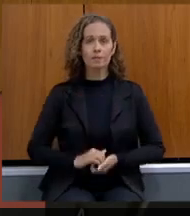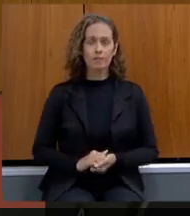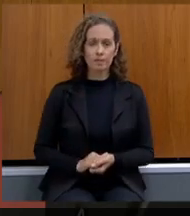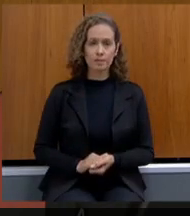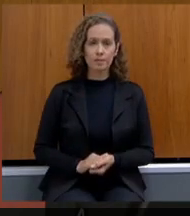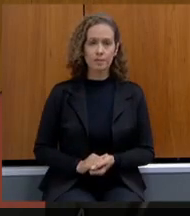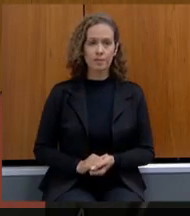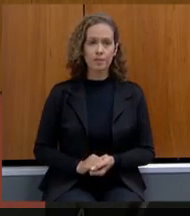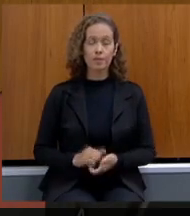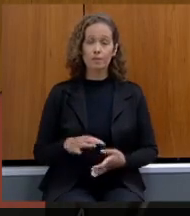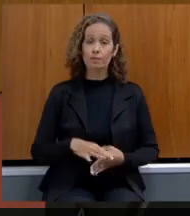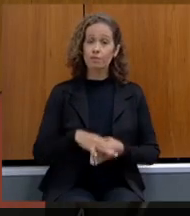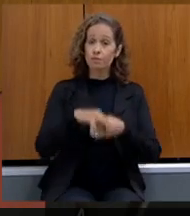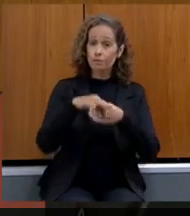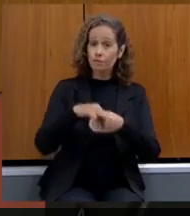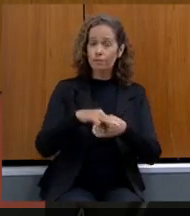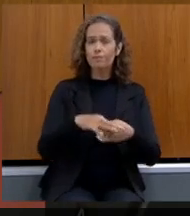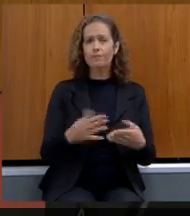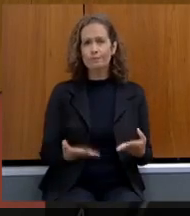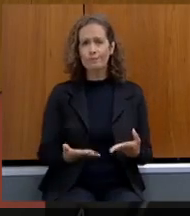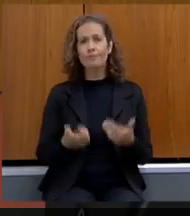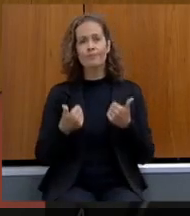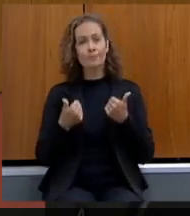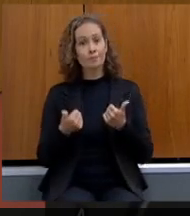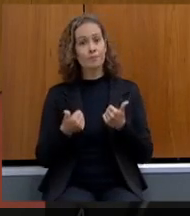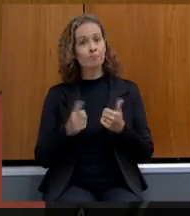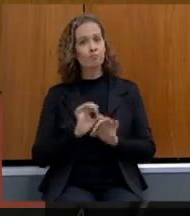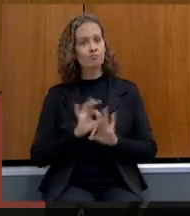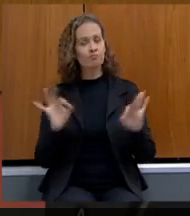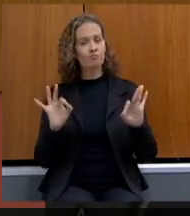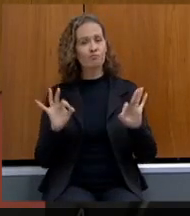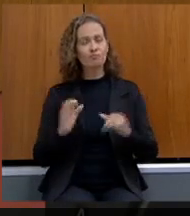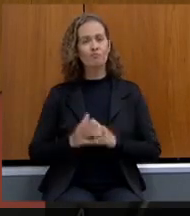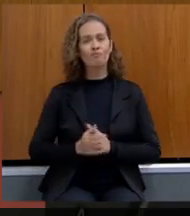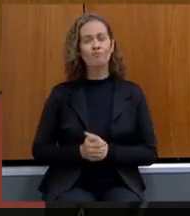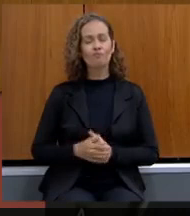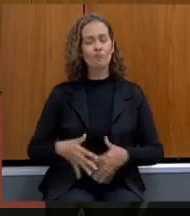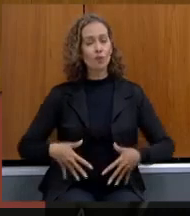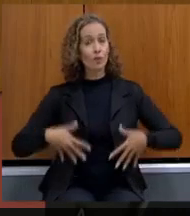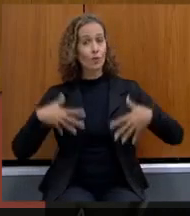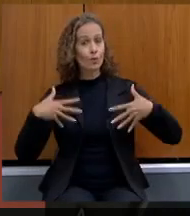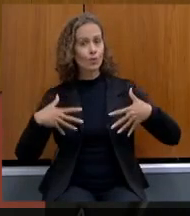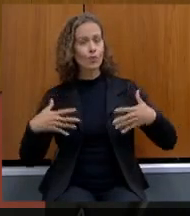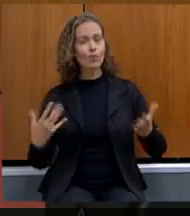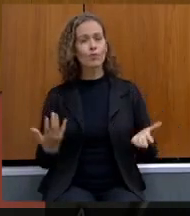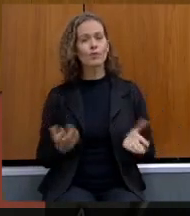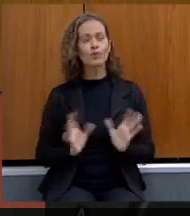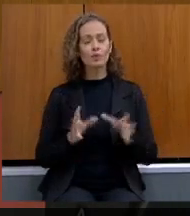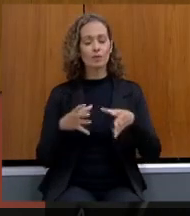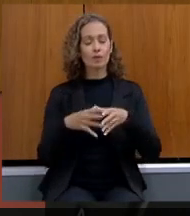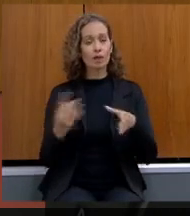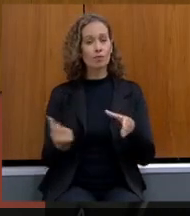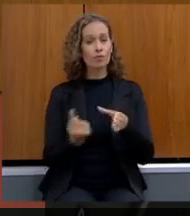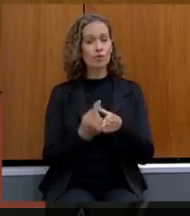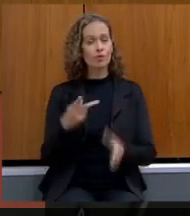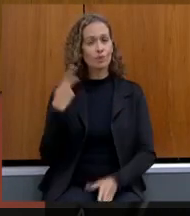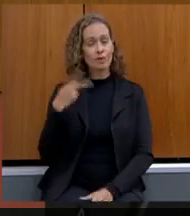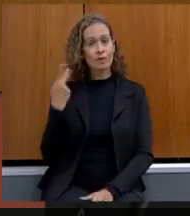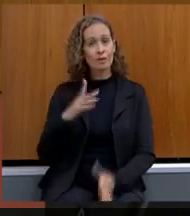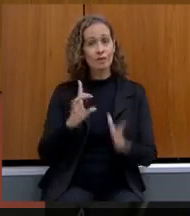o que nos lidera brilhantemente do qual Tenho muito orgulho de pertencer ao bloco parlamentar